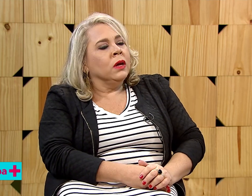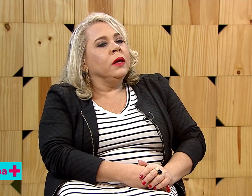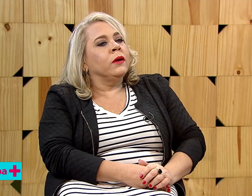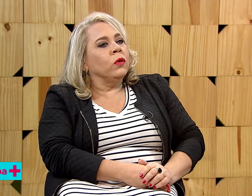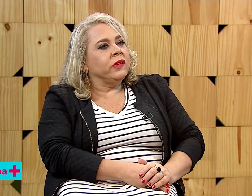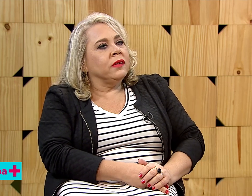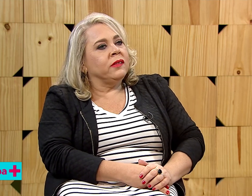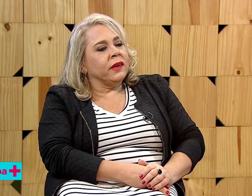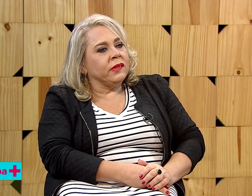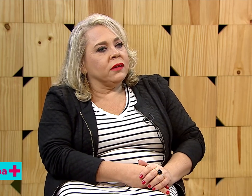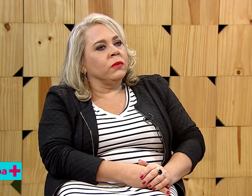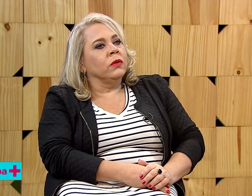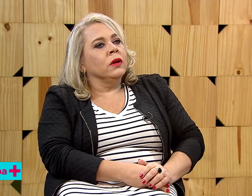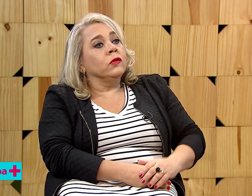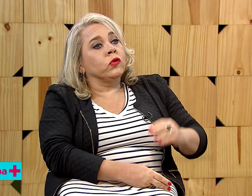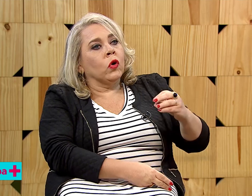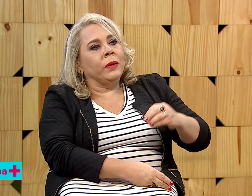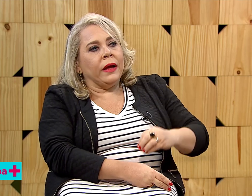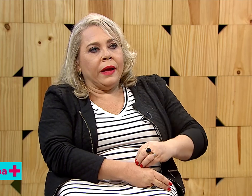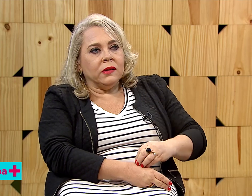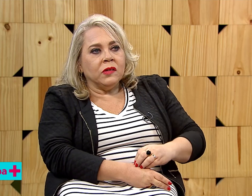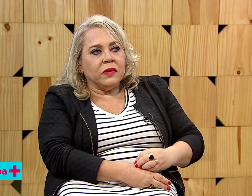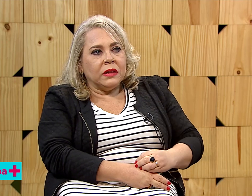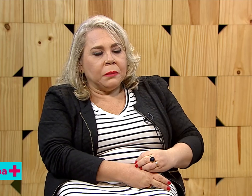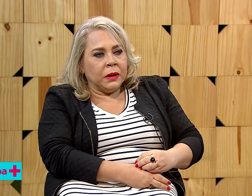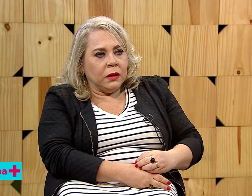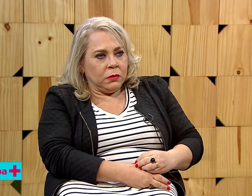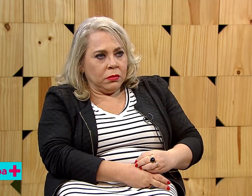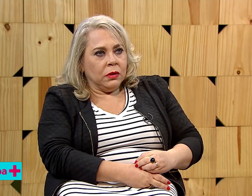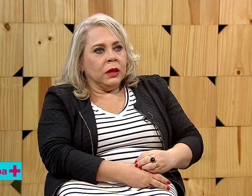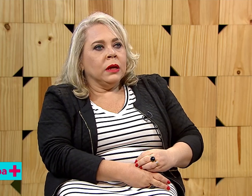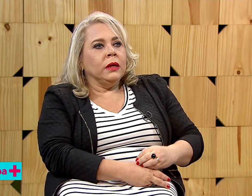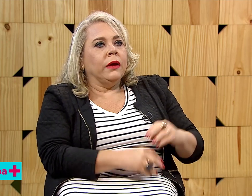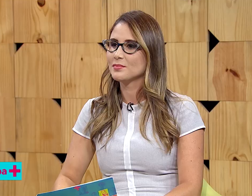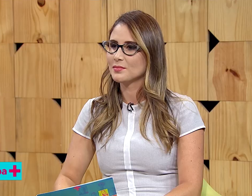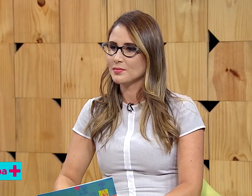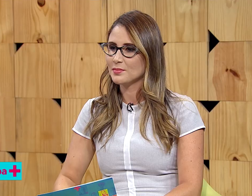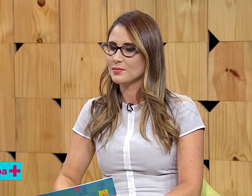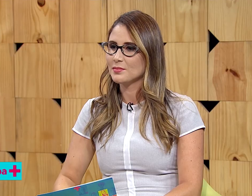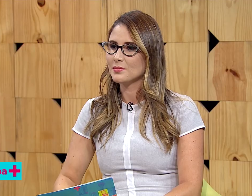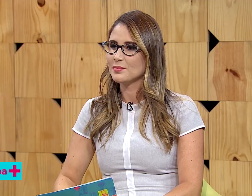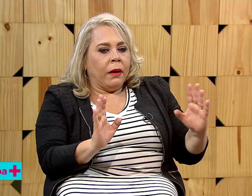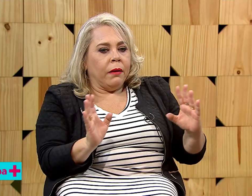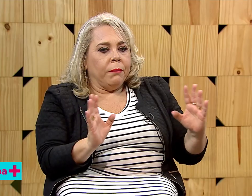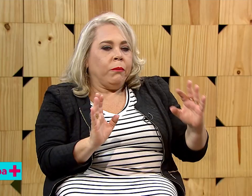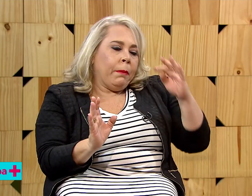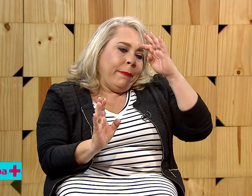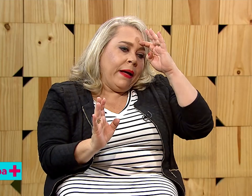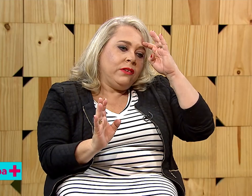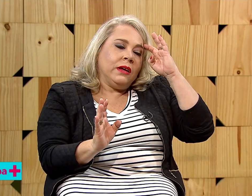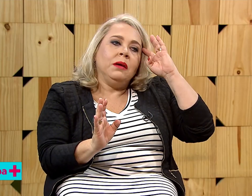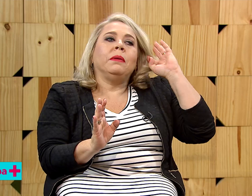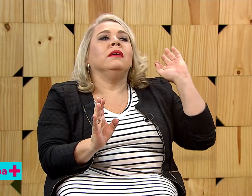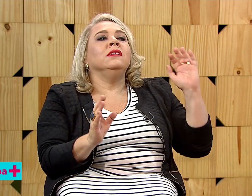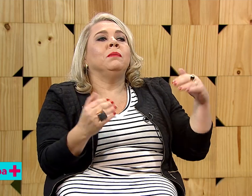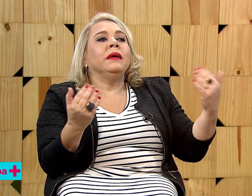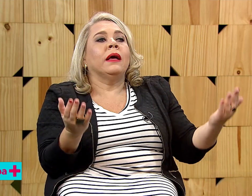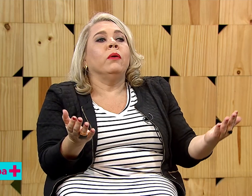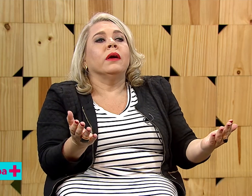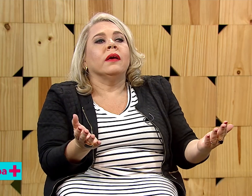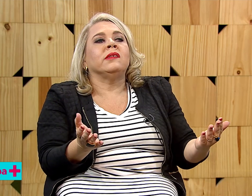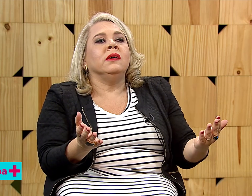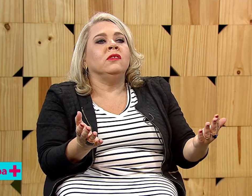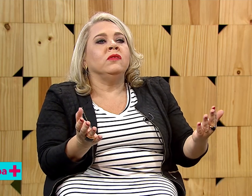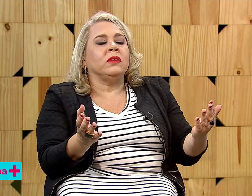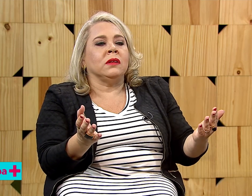sensibilização e conscientização sobre a rede de enfrentamento. E aí eu queria fazer uma parte aí para